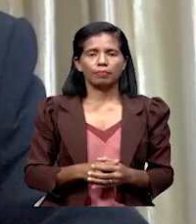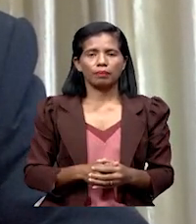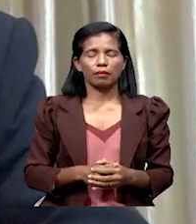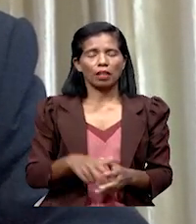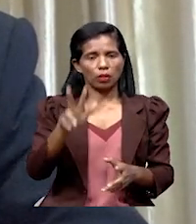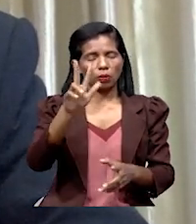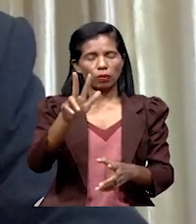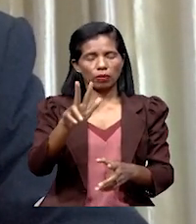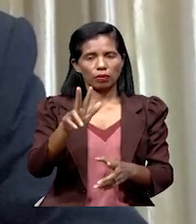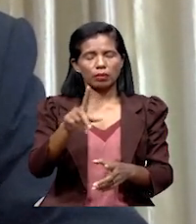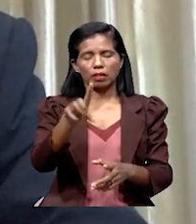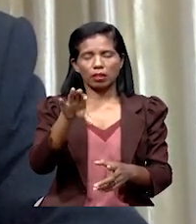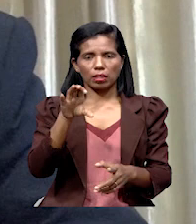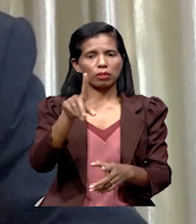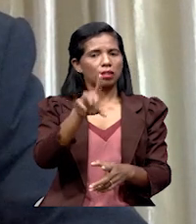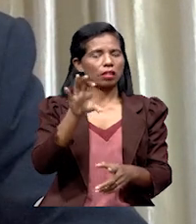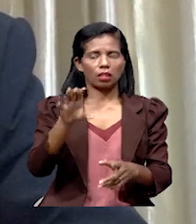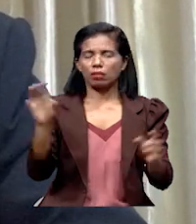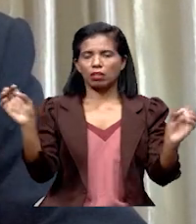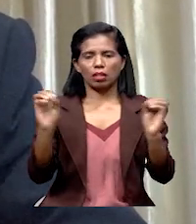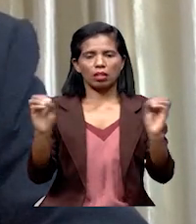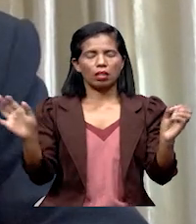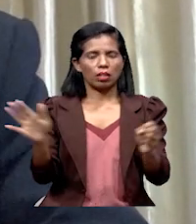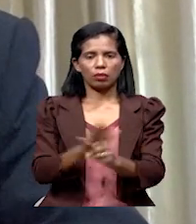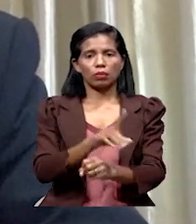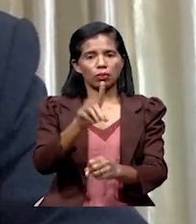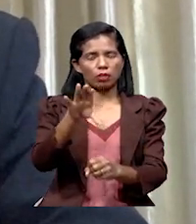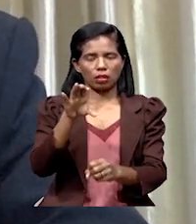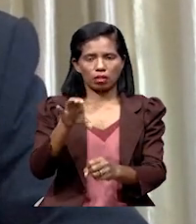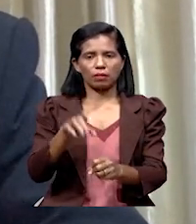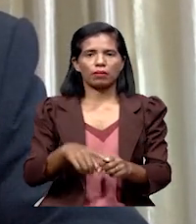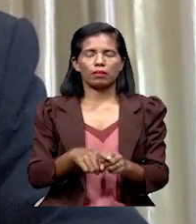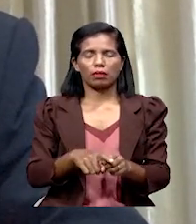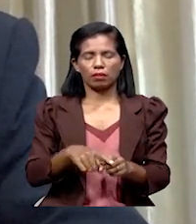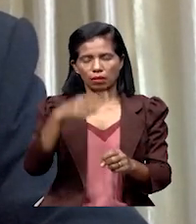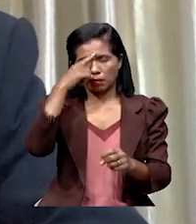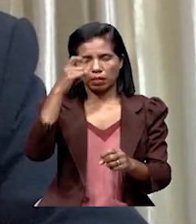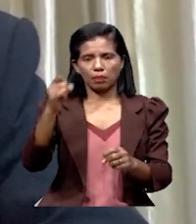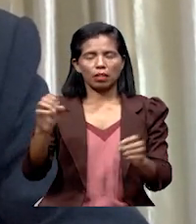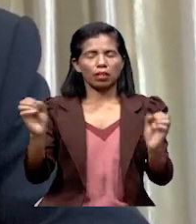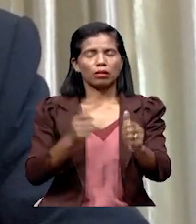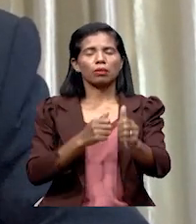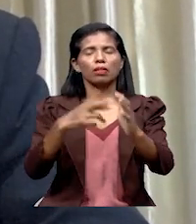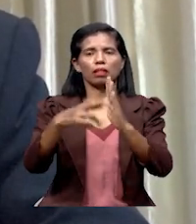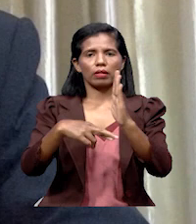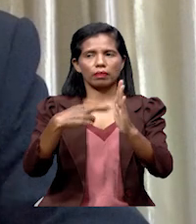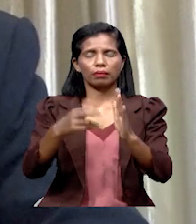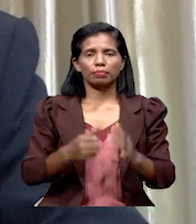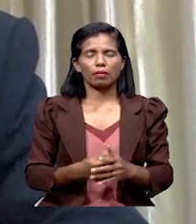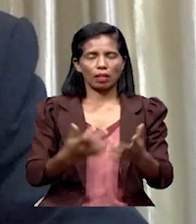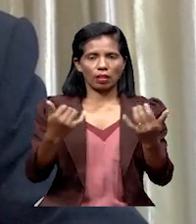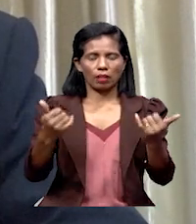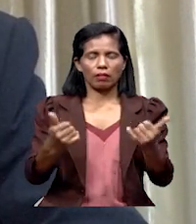né apsi da mas ela prese também maka ia bisa la metido dadang ne candidato